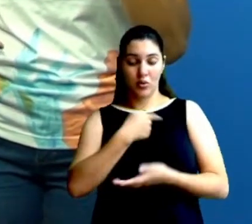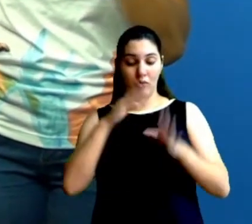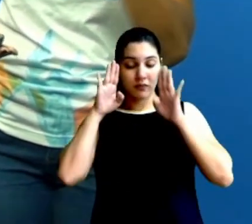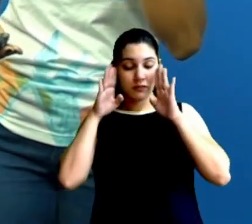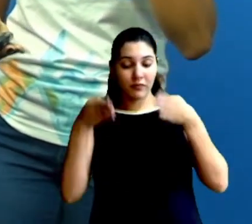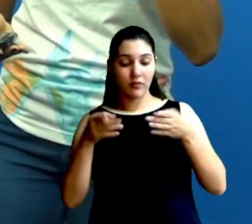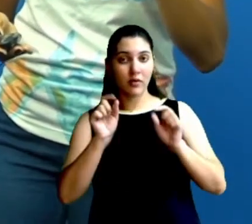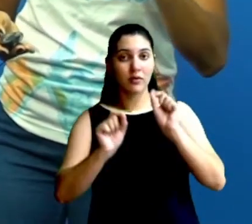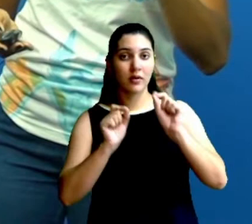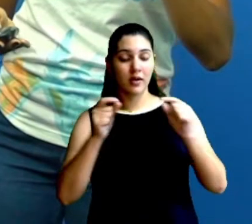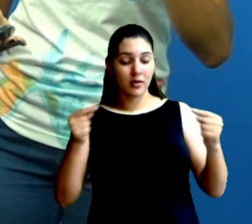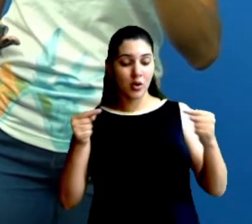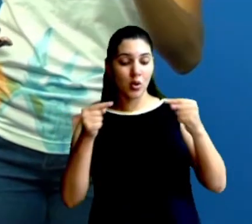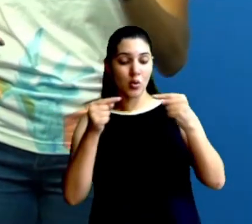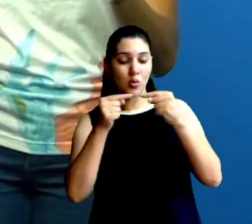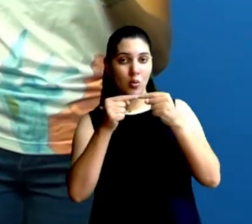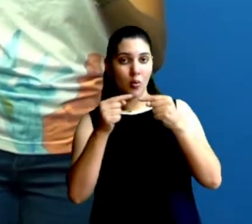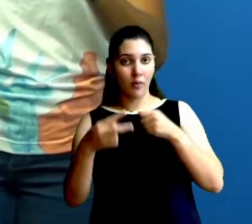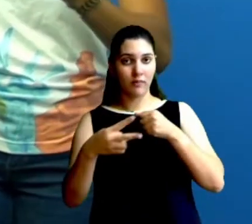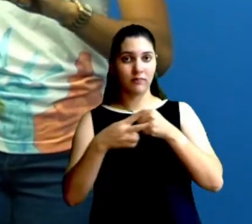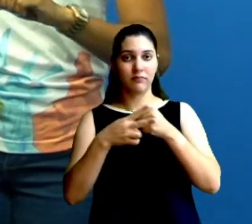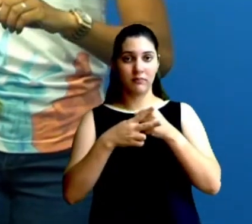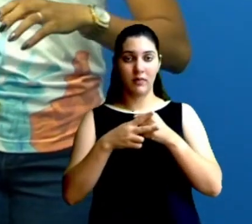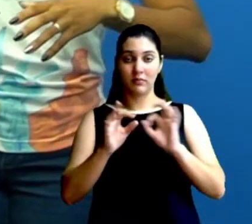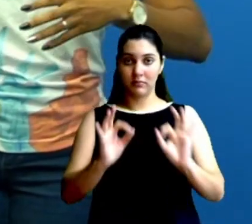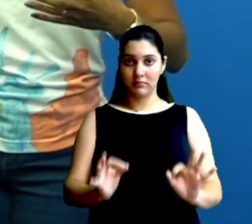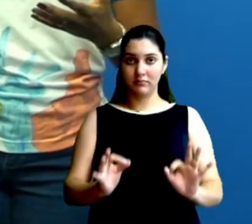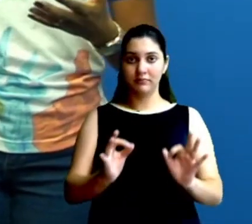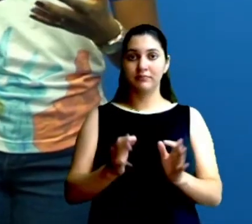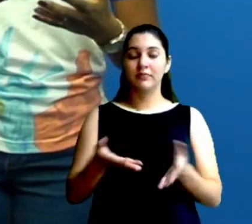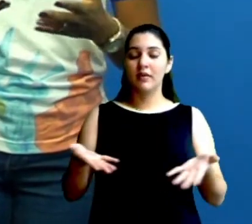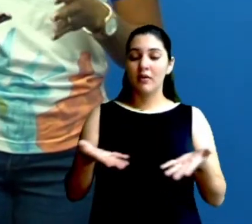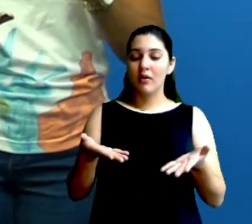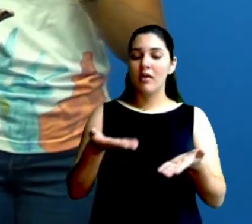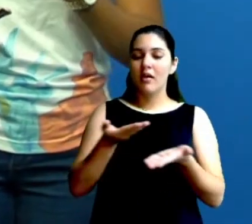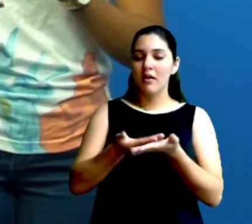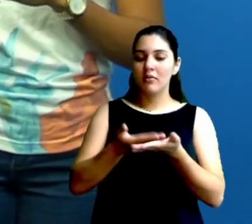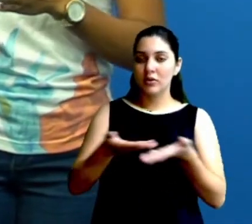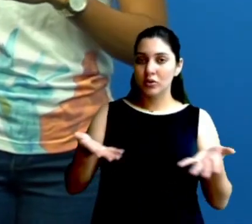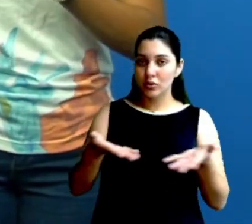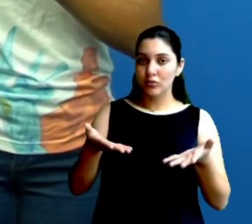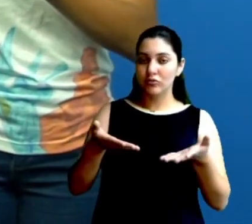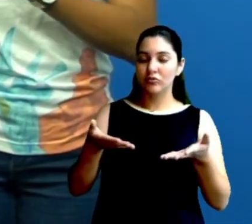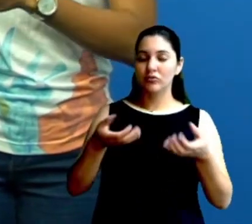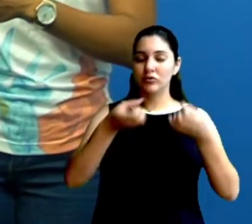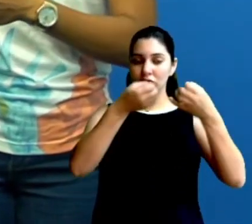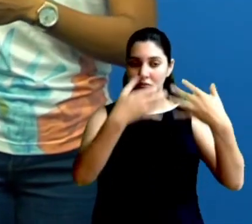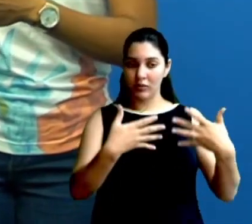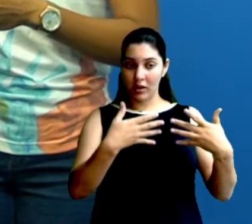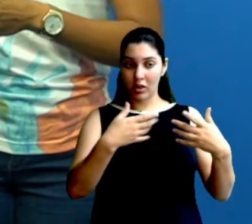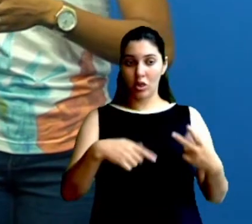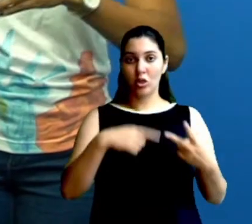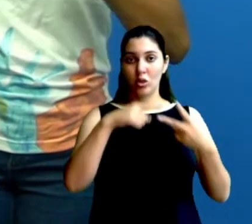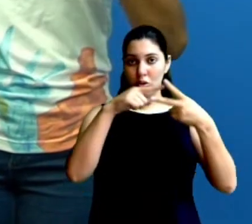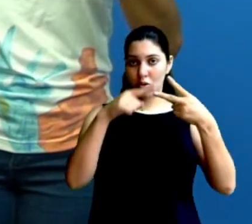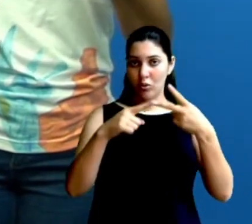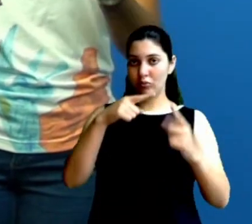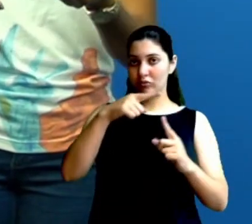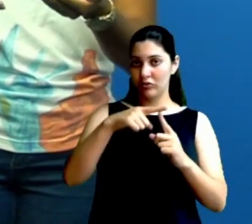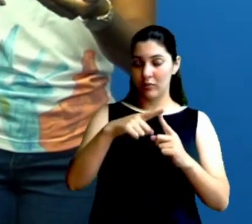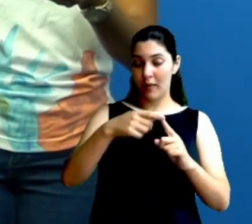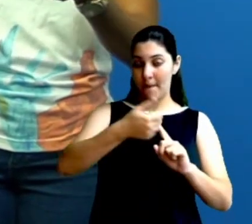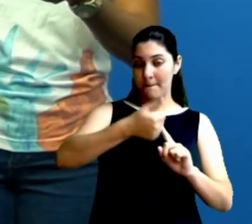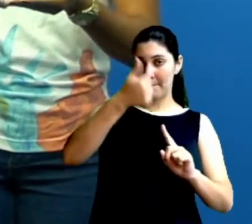foco será em concordância verbal, certo? Então, a nossa aula de hoje será dividida em 2 pontos.